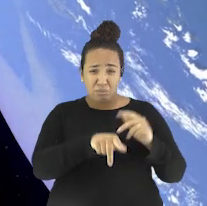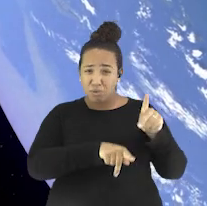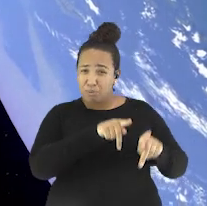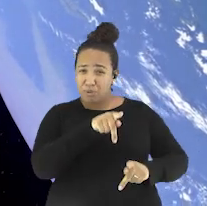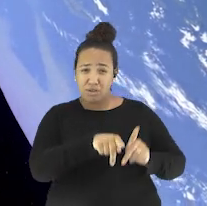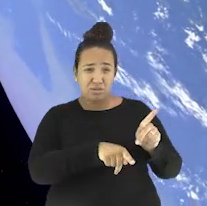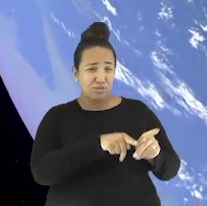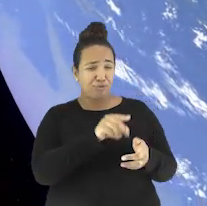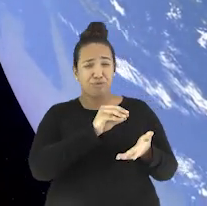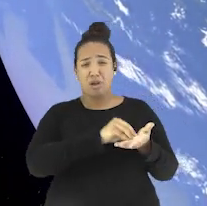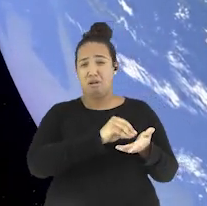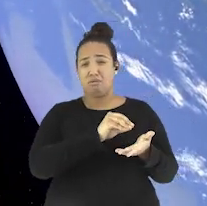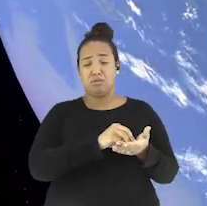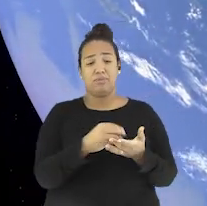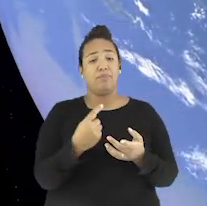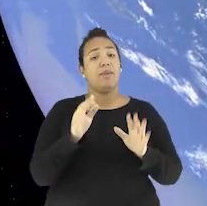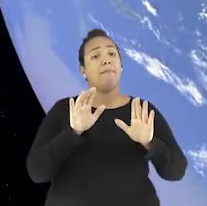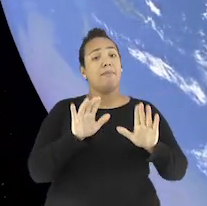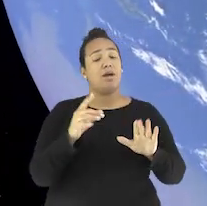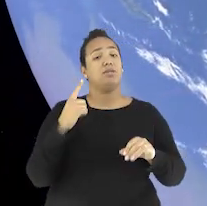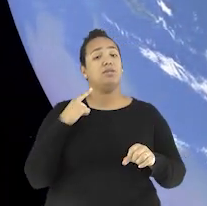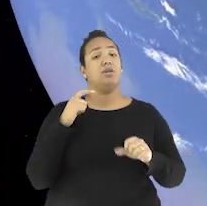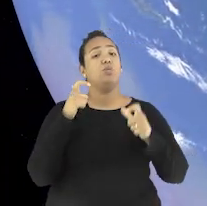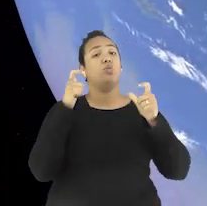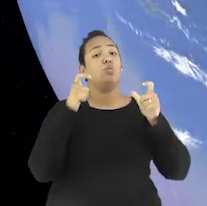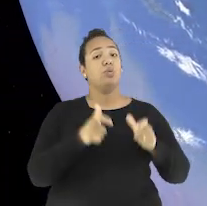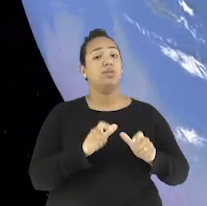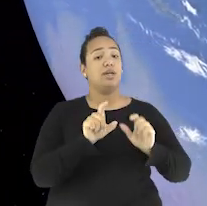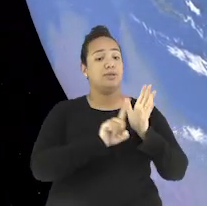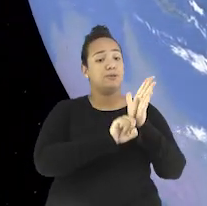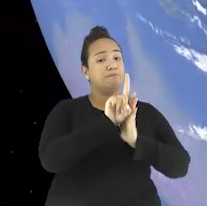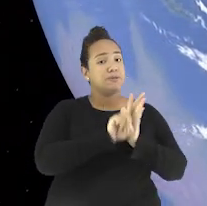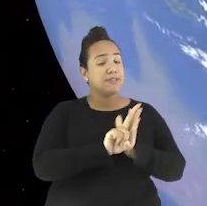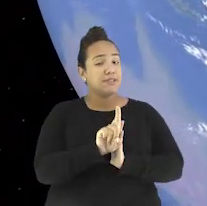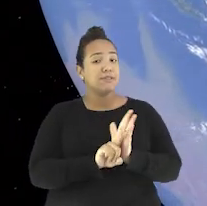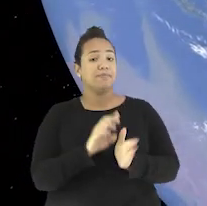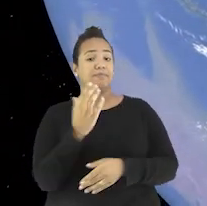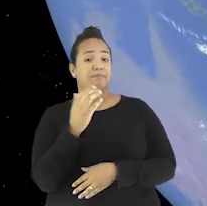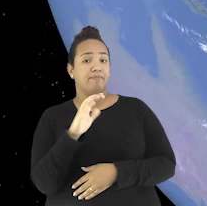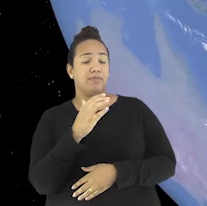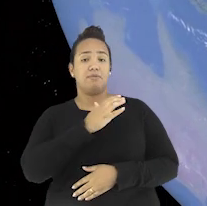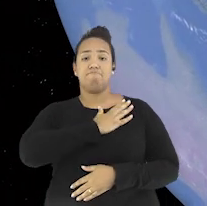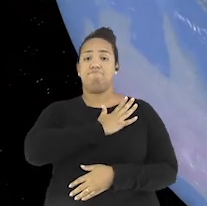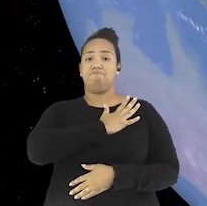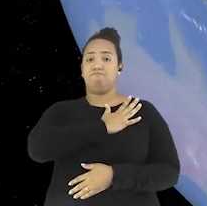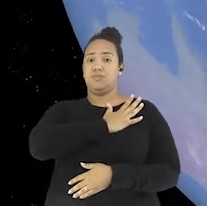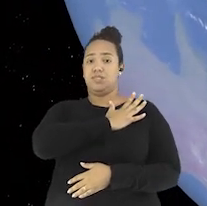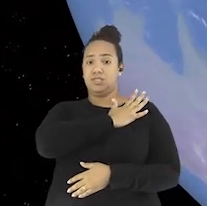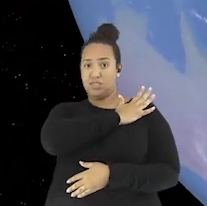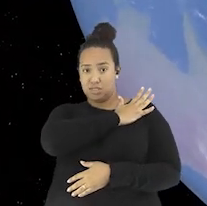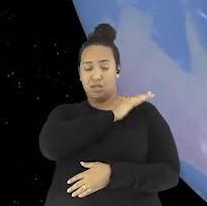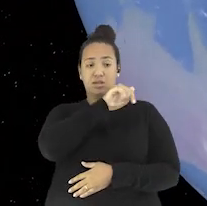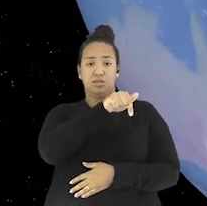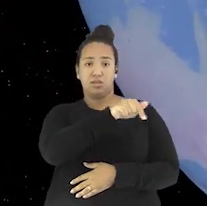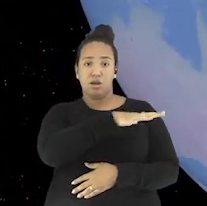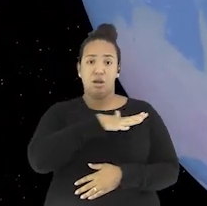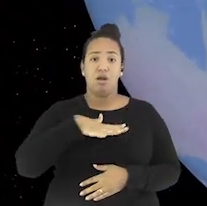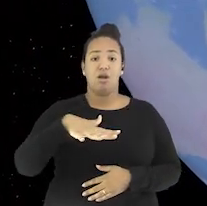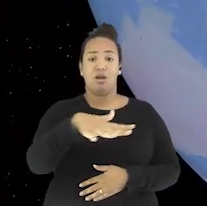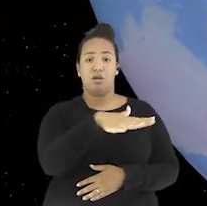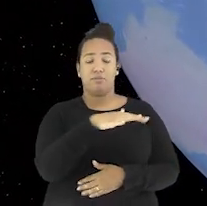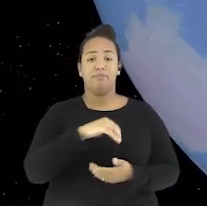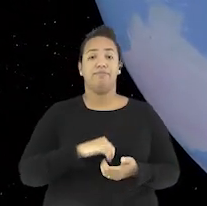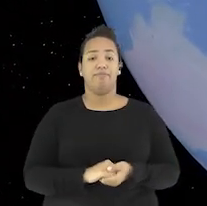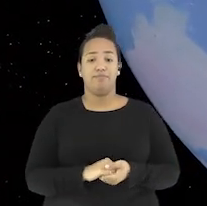populações existentes dessa região, porém existem bases de pesquisa onde estão cientistas e militares de várias partes do mundo,